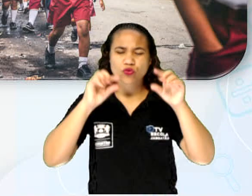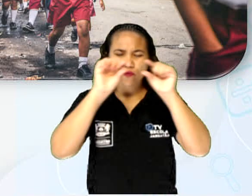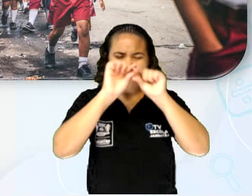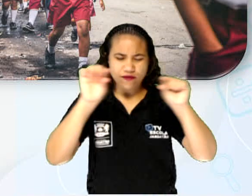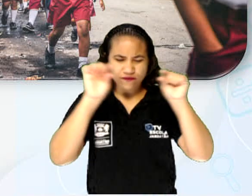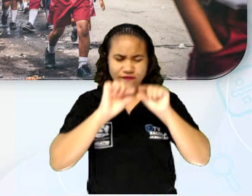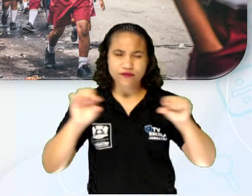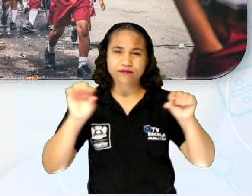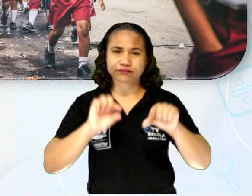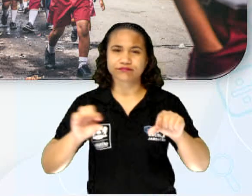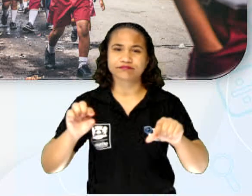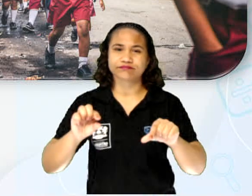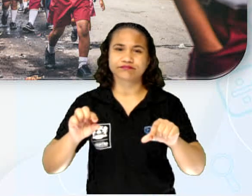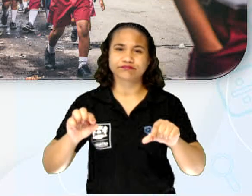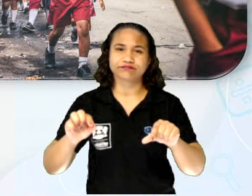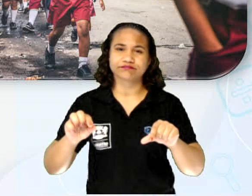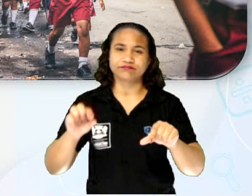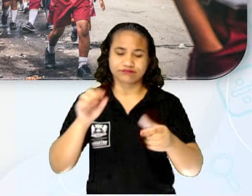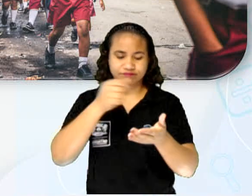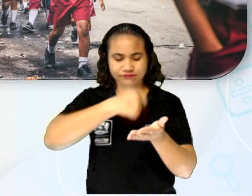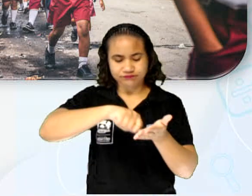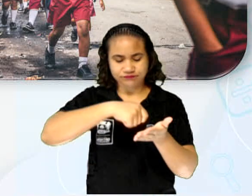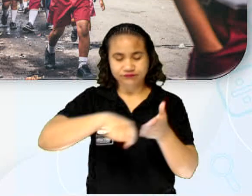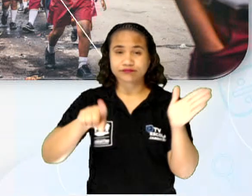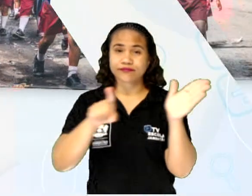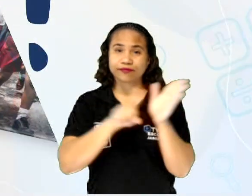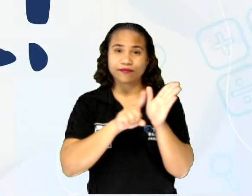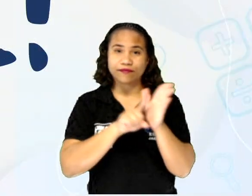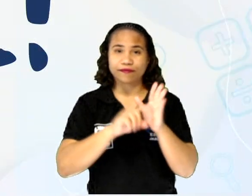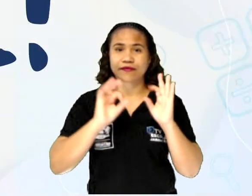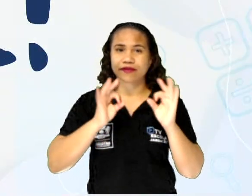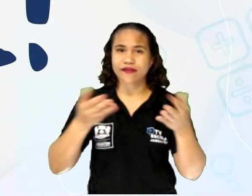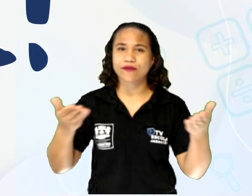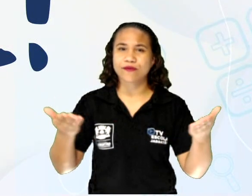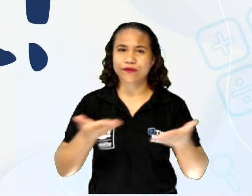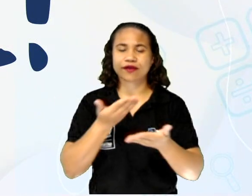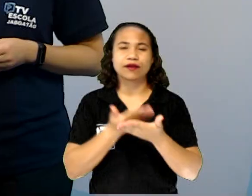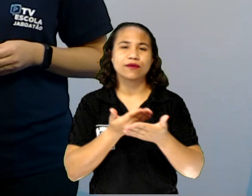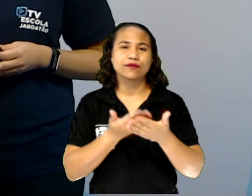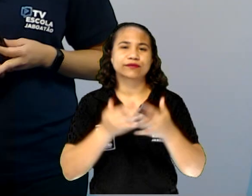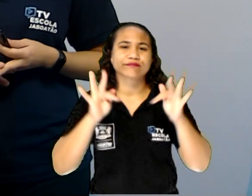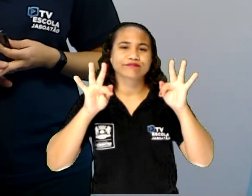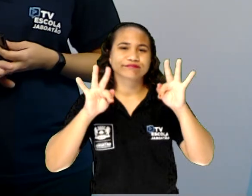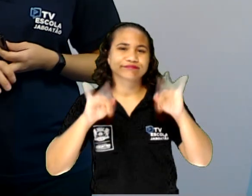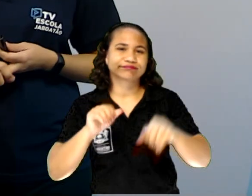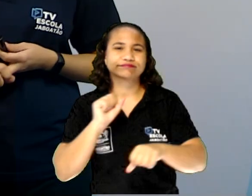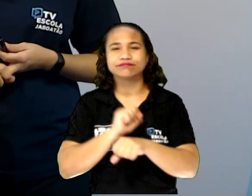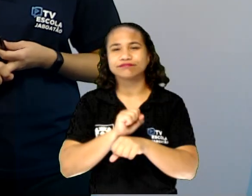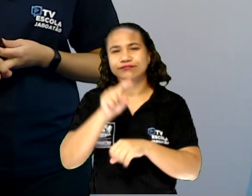escrever na forma negativa, certo? E a aula de hoje está chegando ao fim.